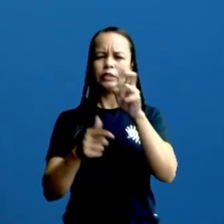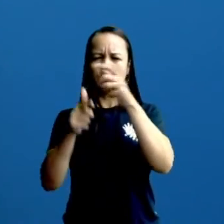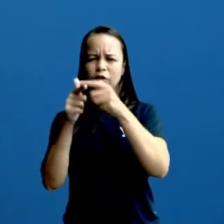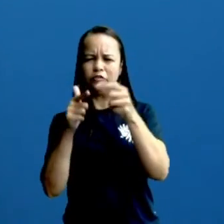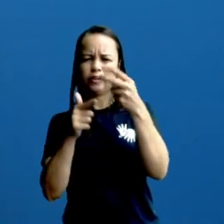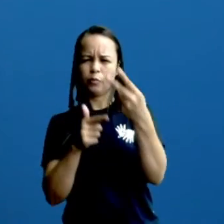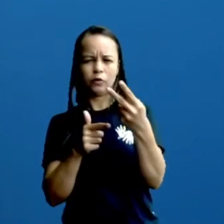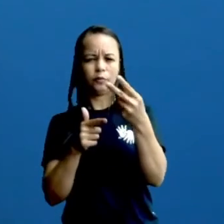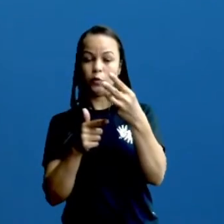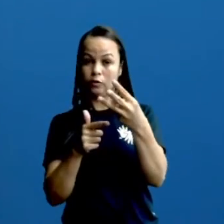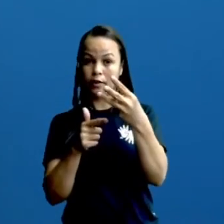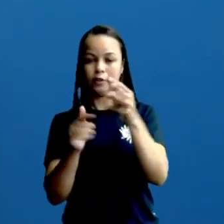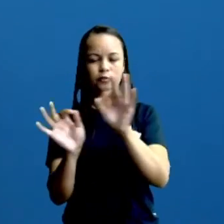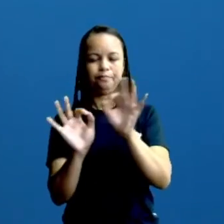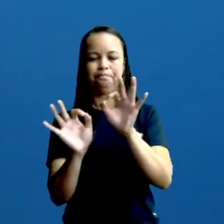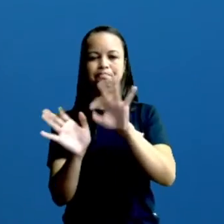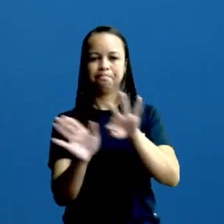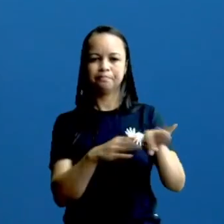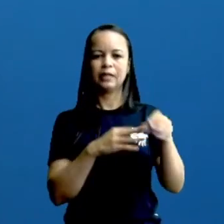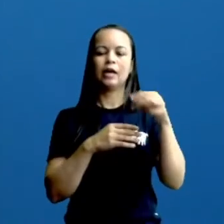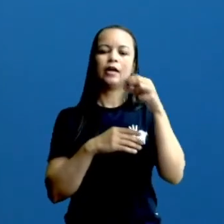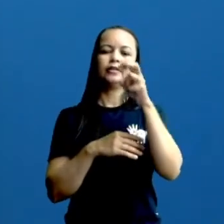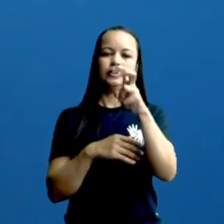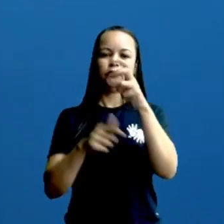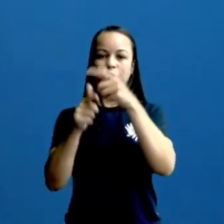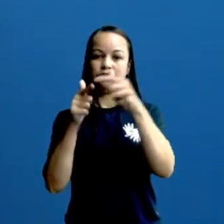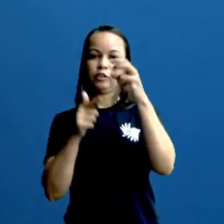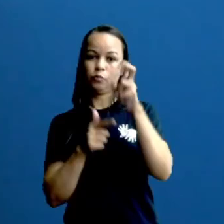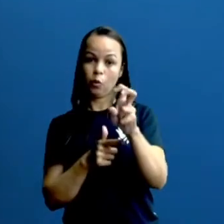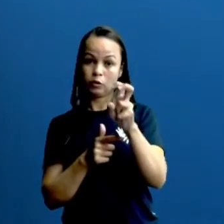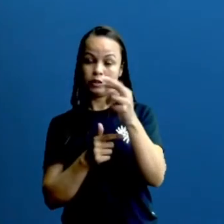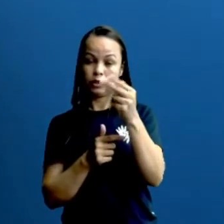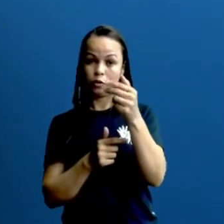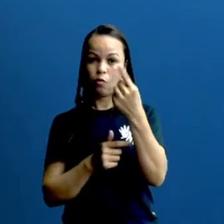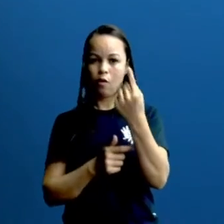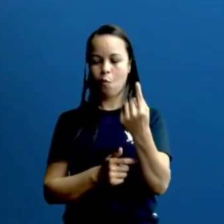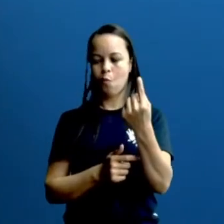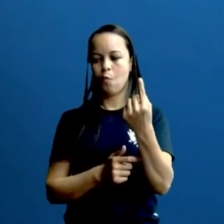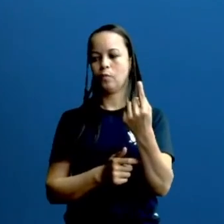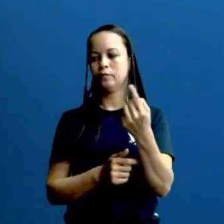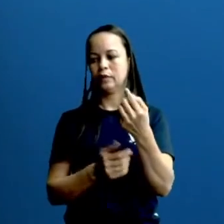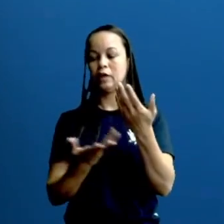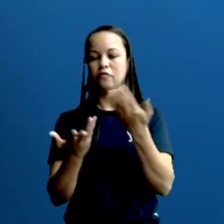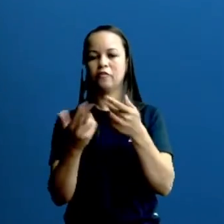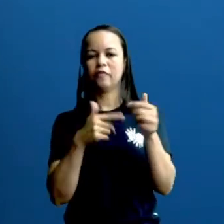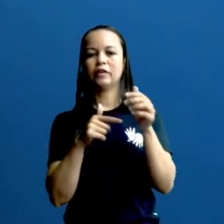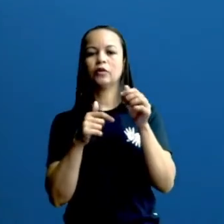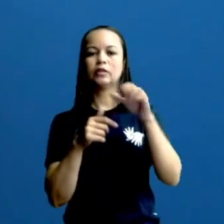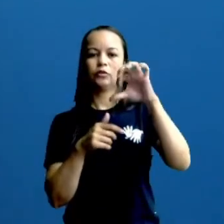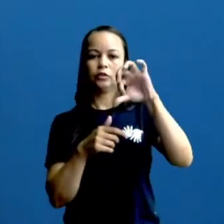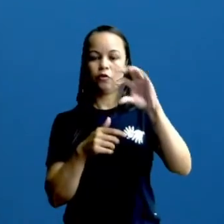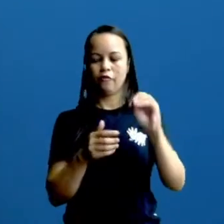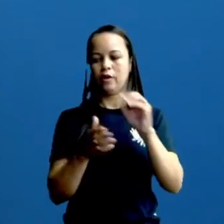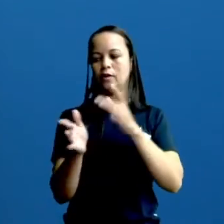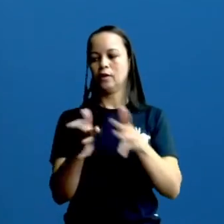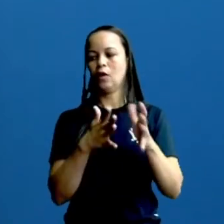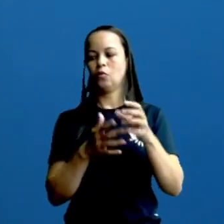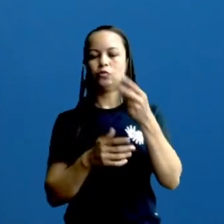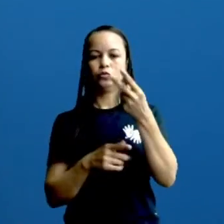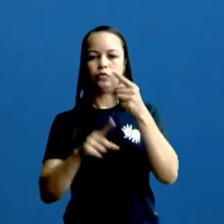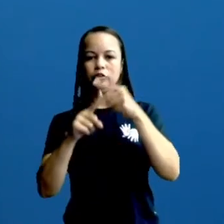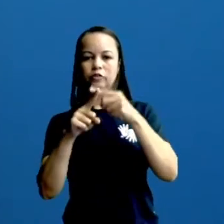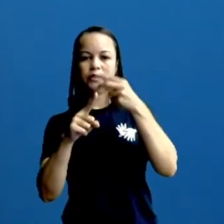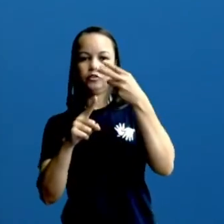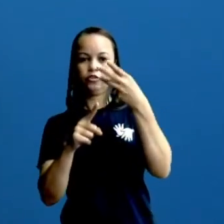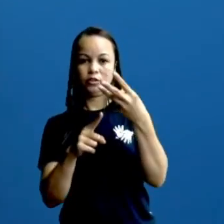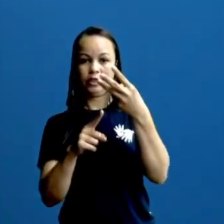5 não é mais divisível por 3. Divide por 5 e a gente acaba a fatoração do 90, que dá 2 vezes